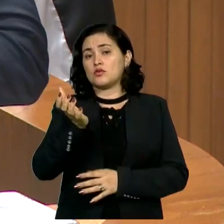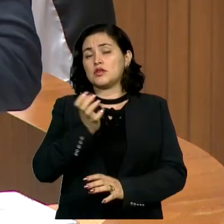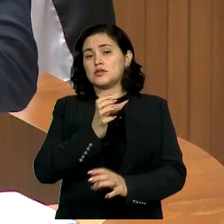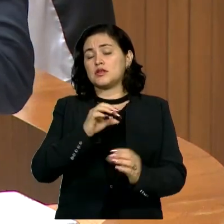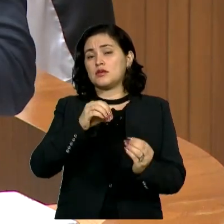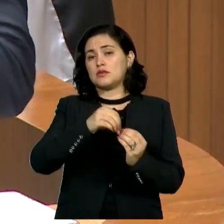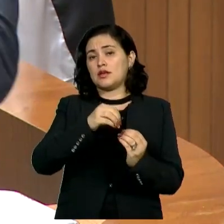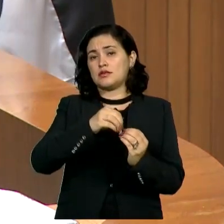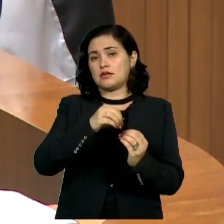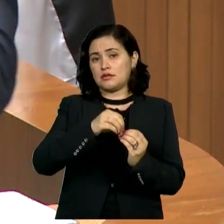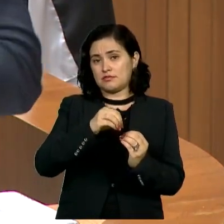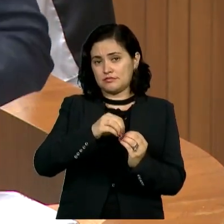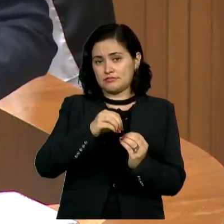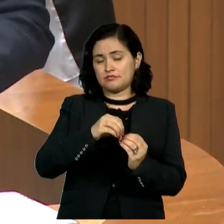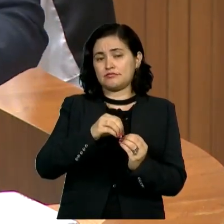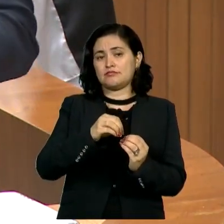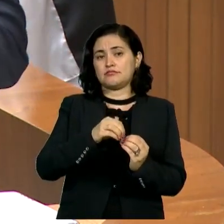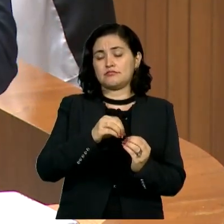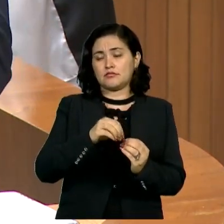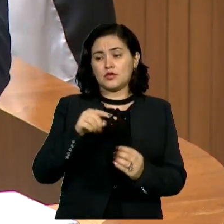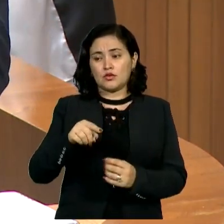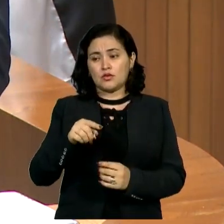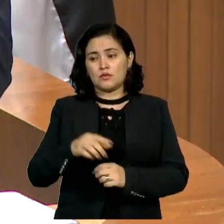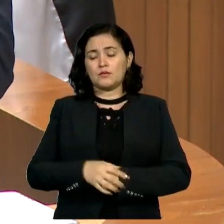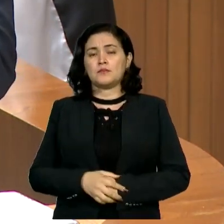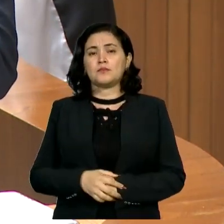aqui, só para concluir aqui, presidente.